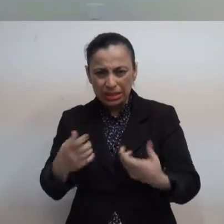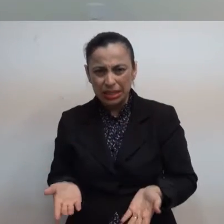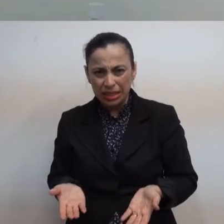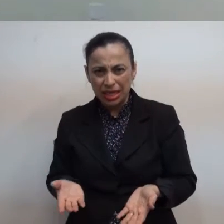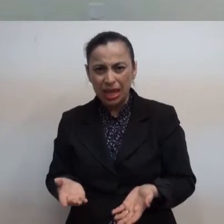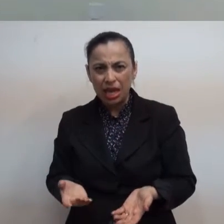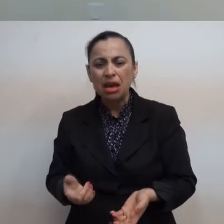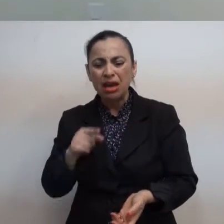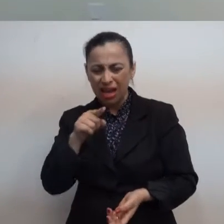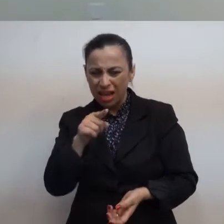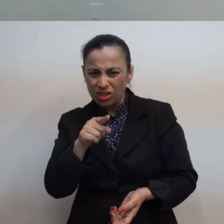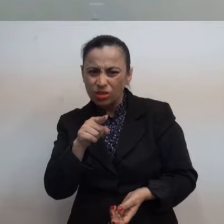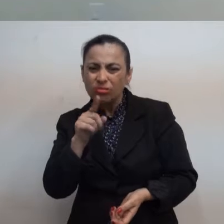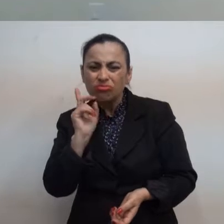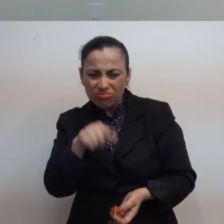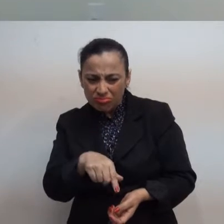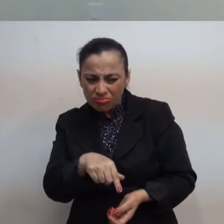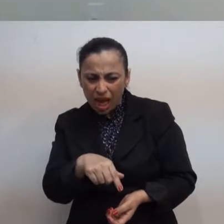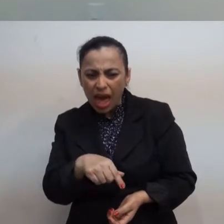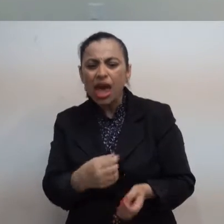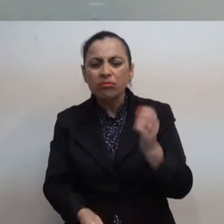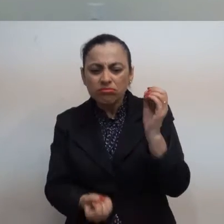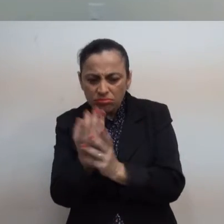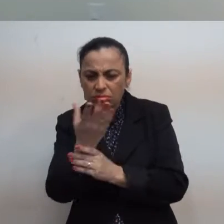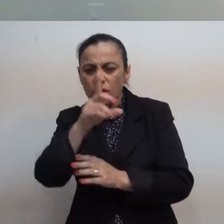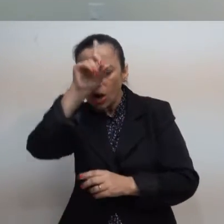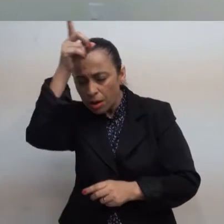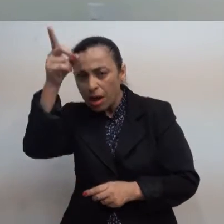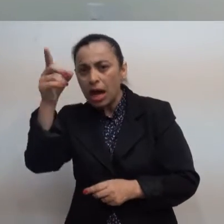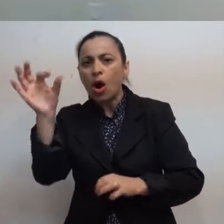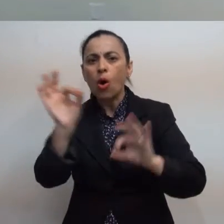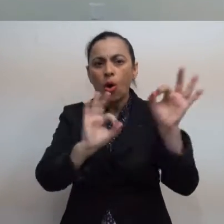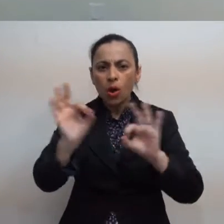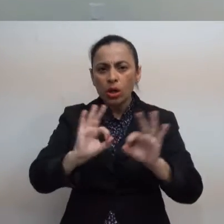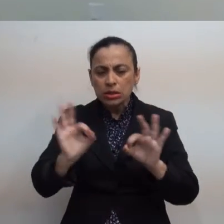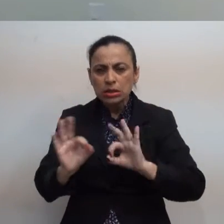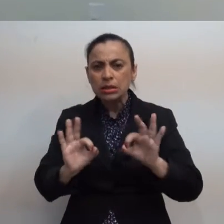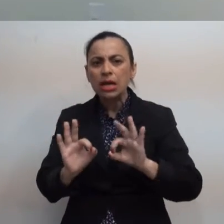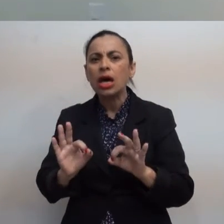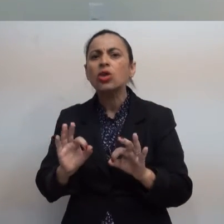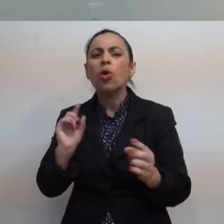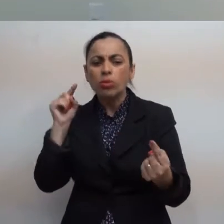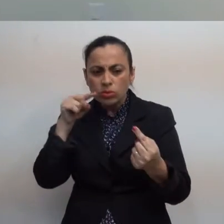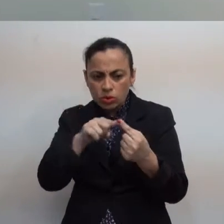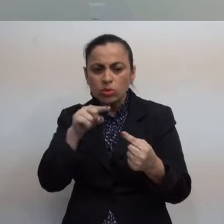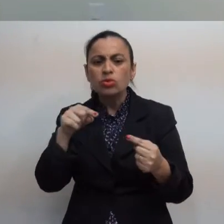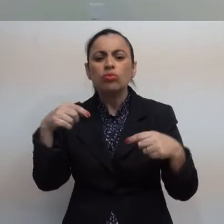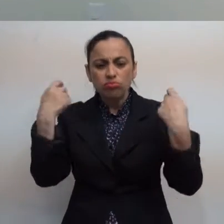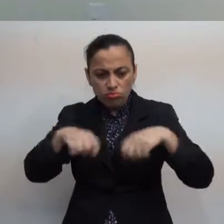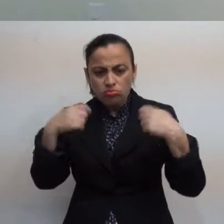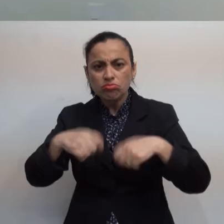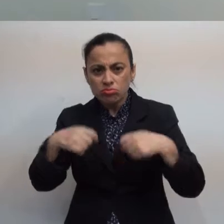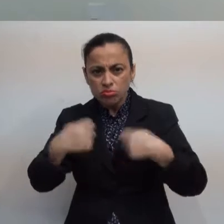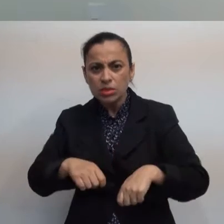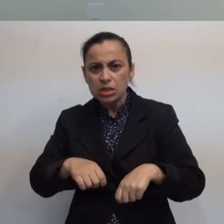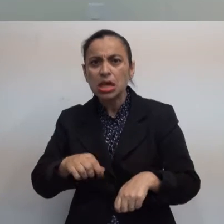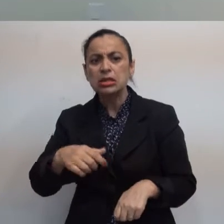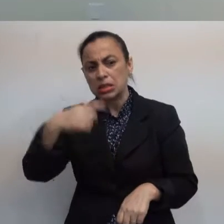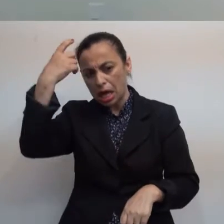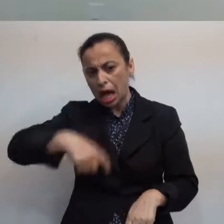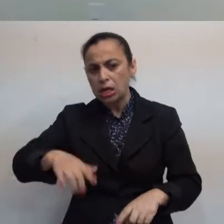as nossas necessidades? Será que eles foram, organizados, estruturados, inventados a partir